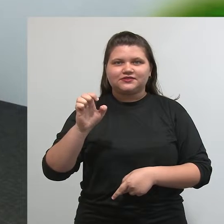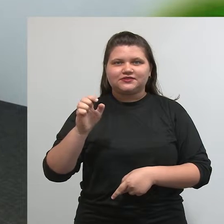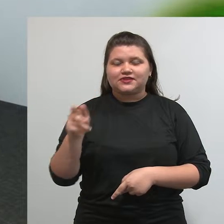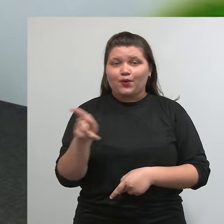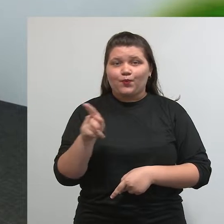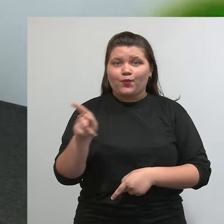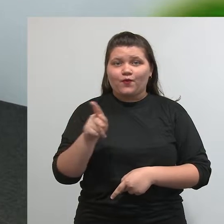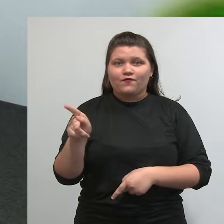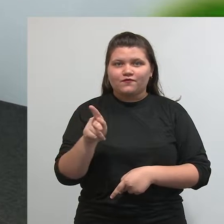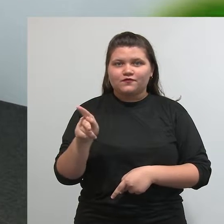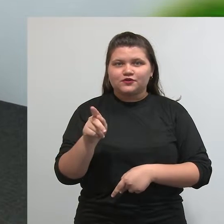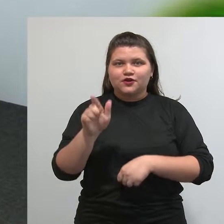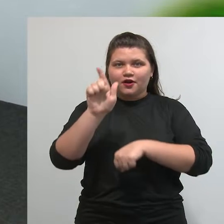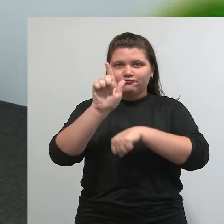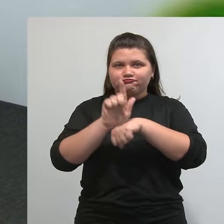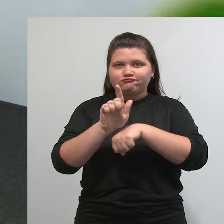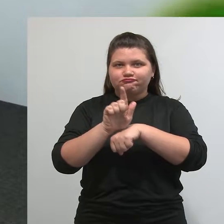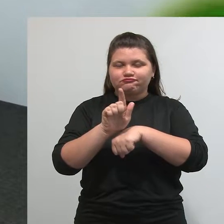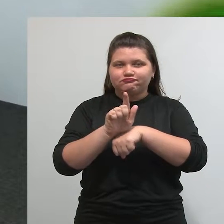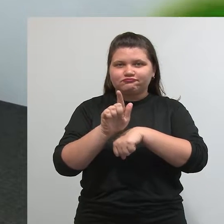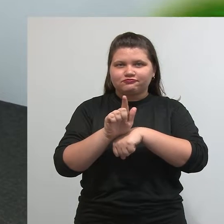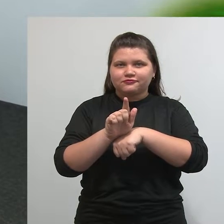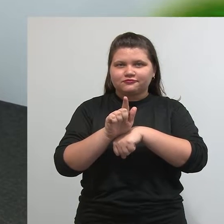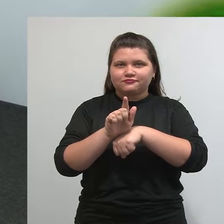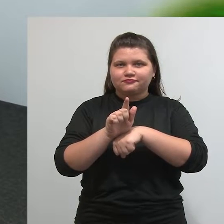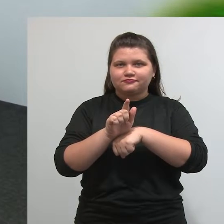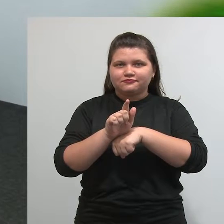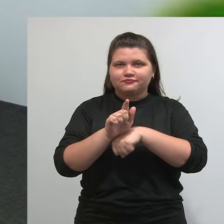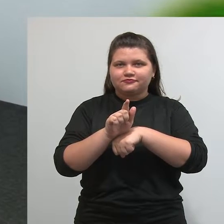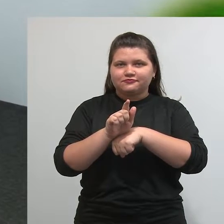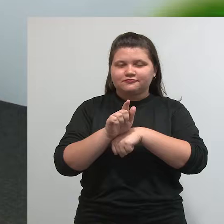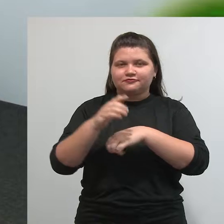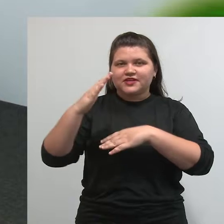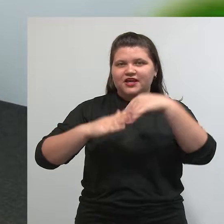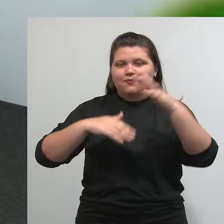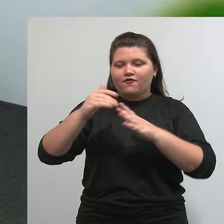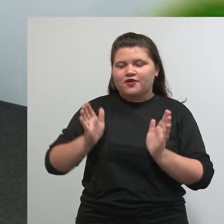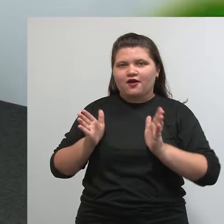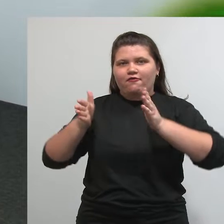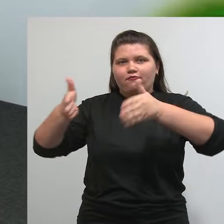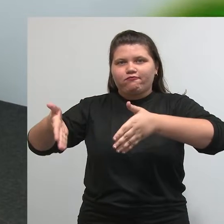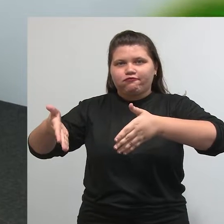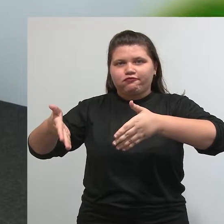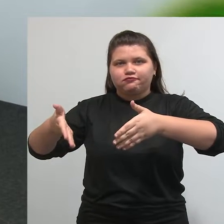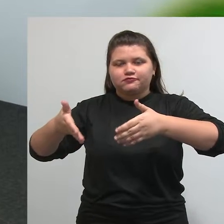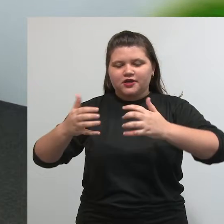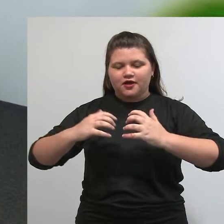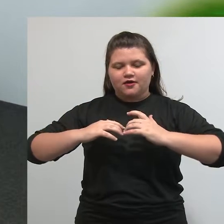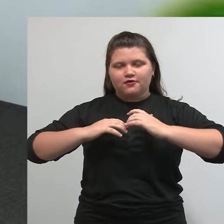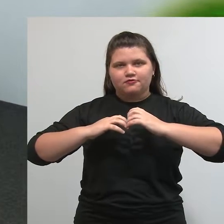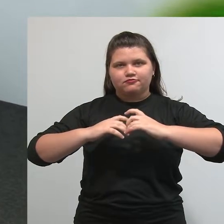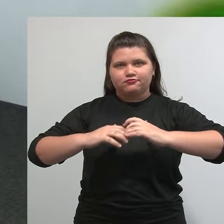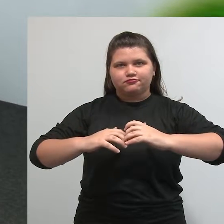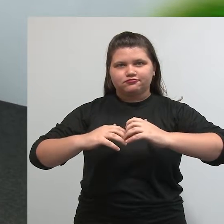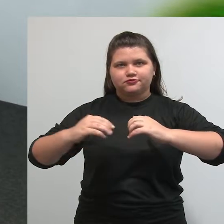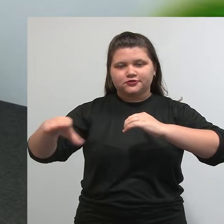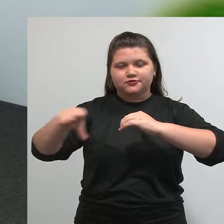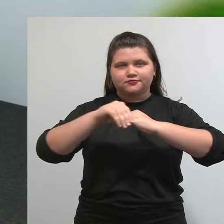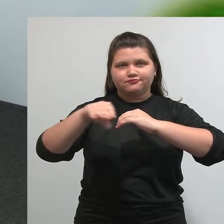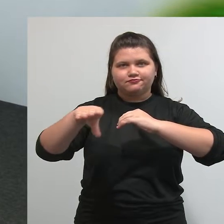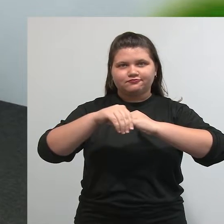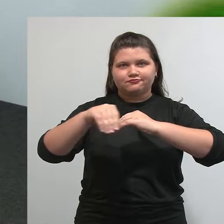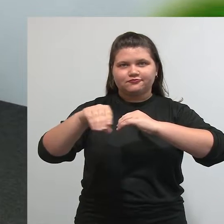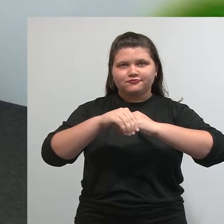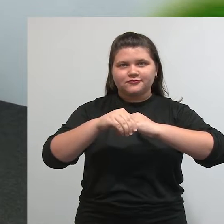sou especialista em neurociência, educação infantil e aprendizagem, psicopedagogia e neuropsicopedagogia. E hoje